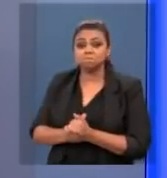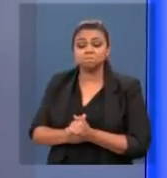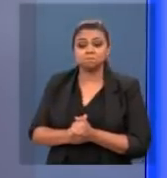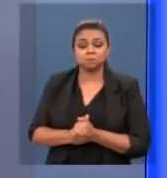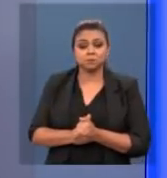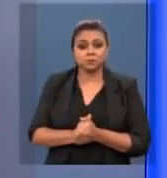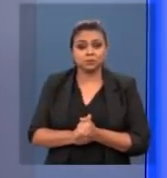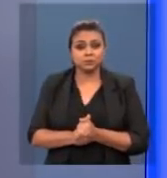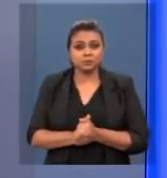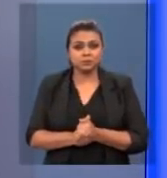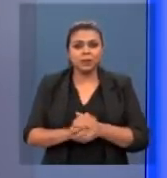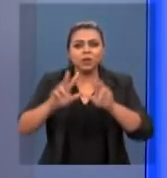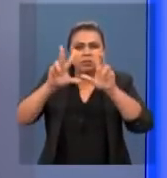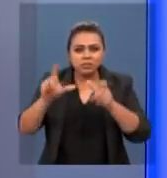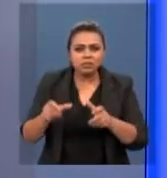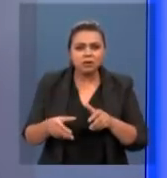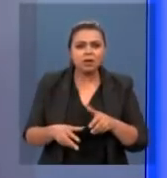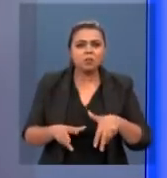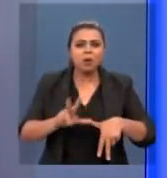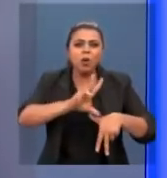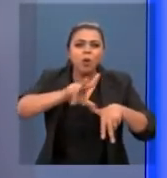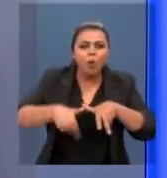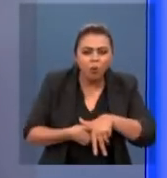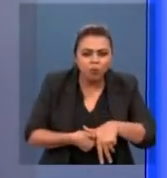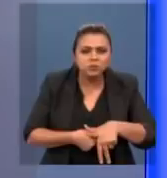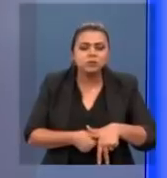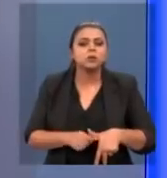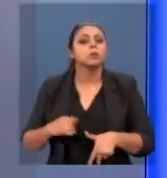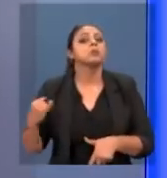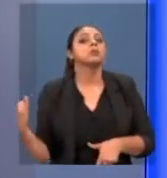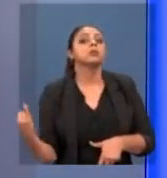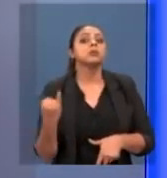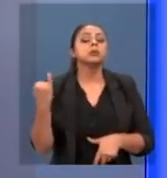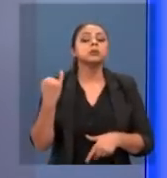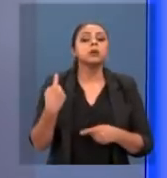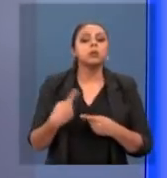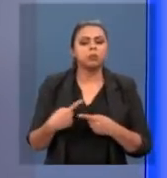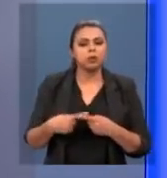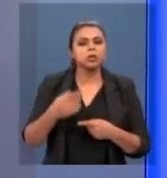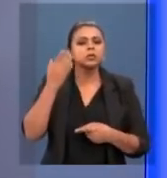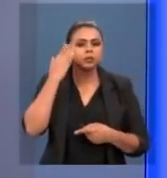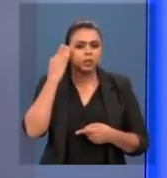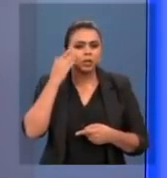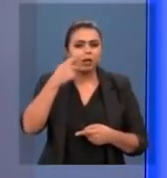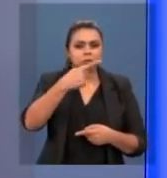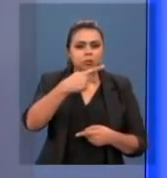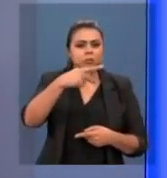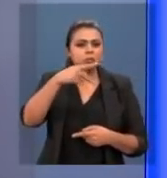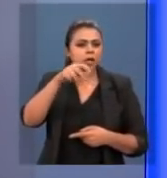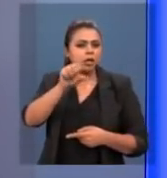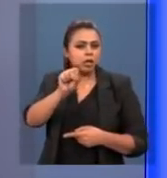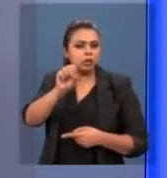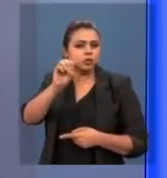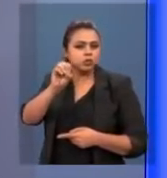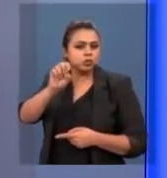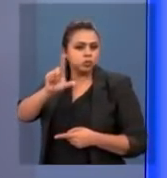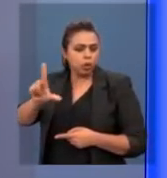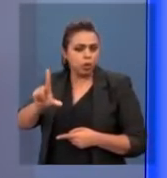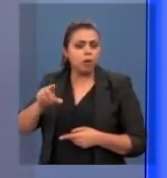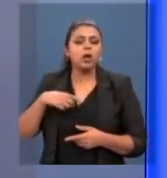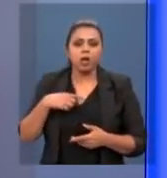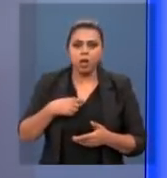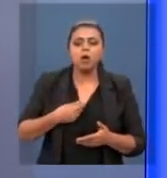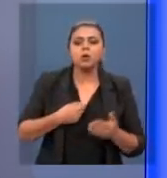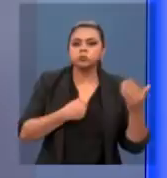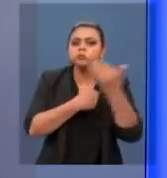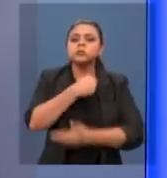esse tema da corrupção tão importante porque sabe que o pessoal dos partidos neto que defende